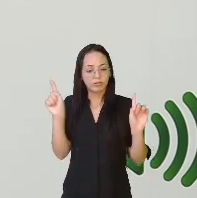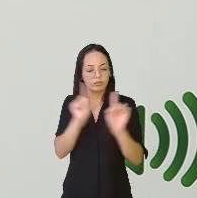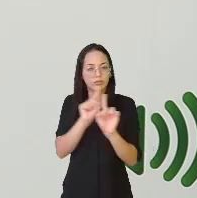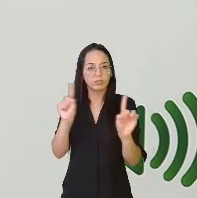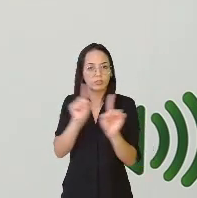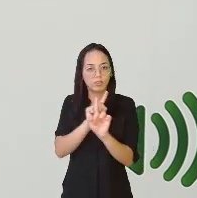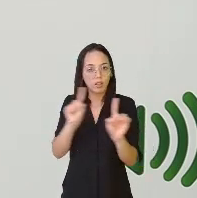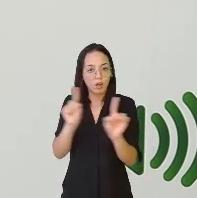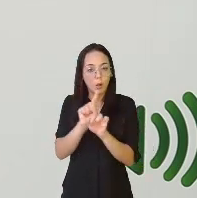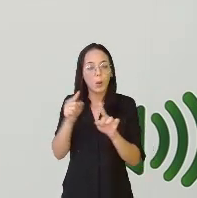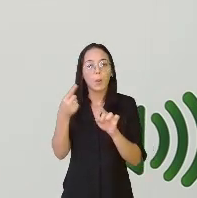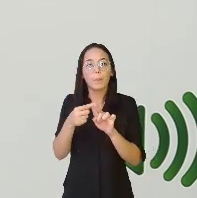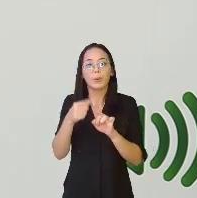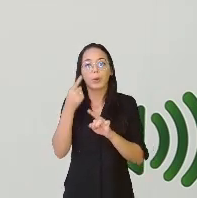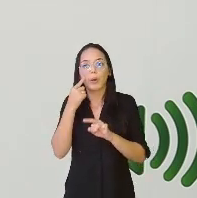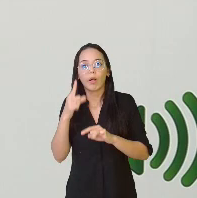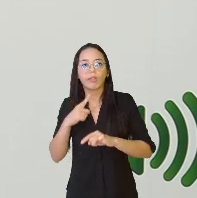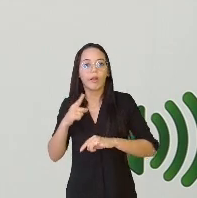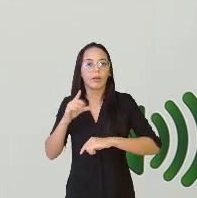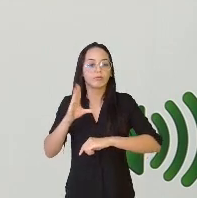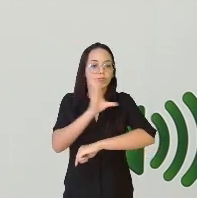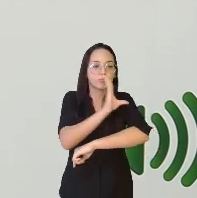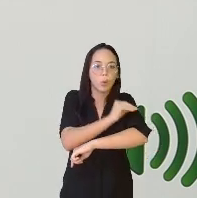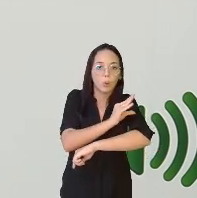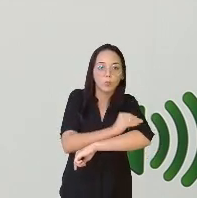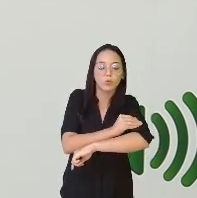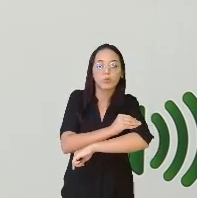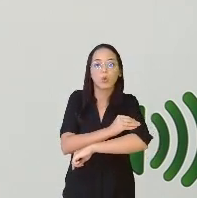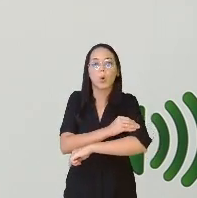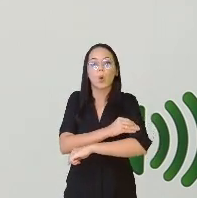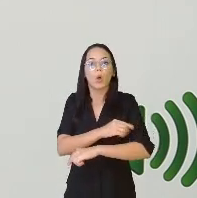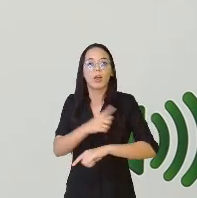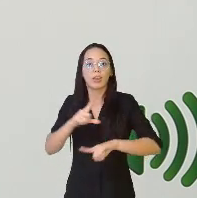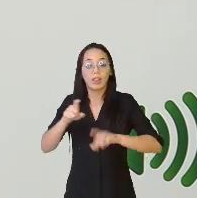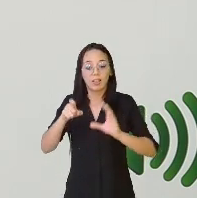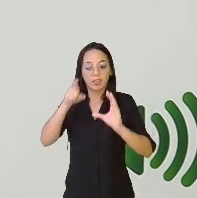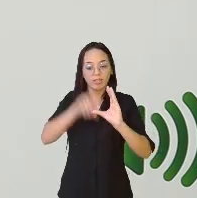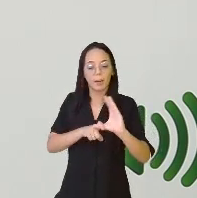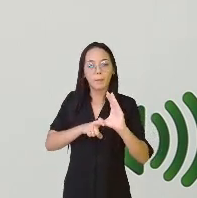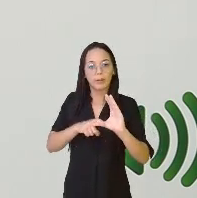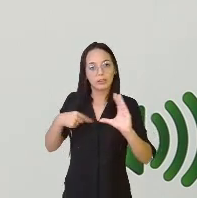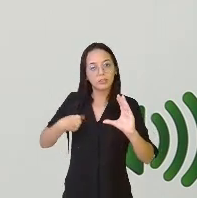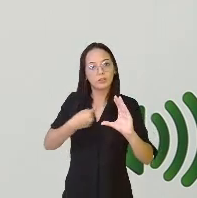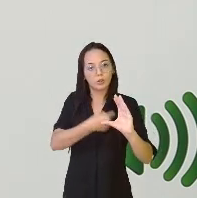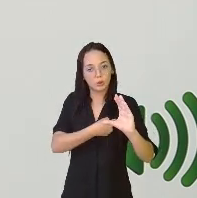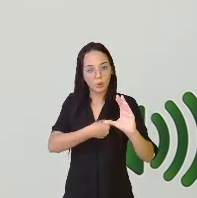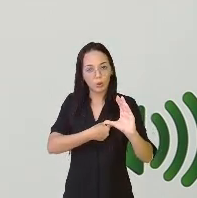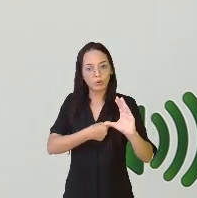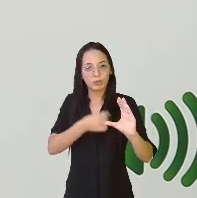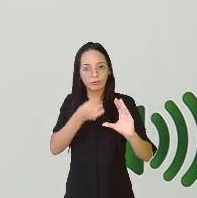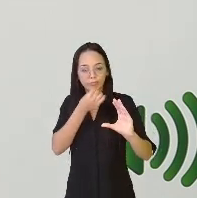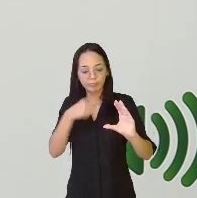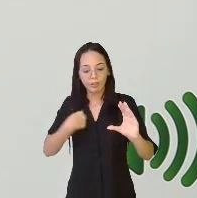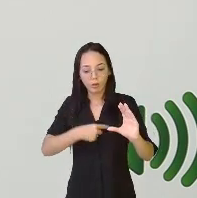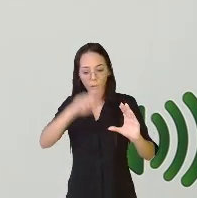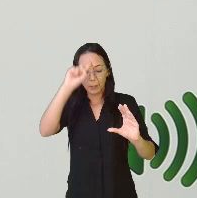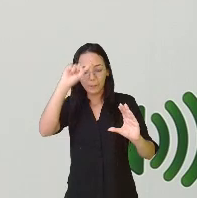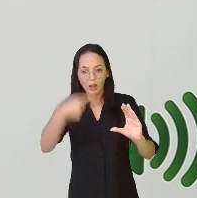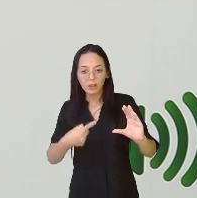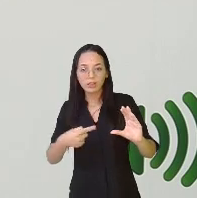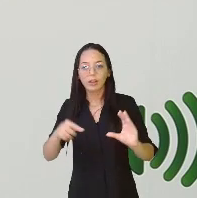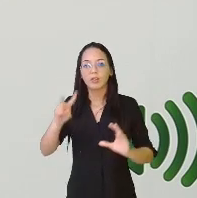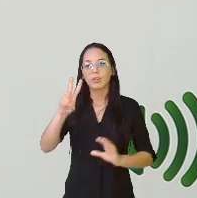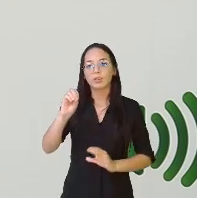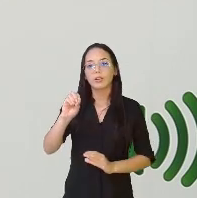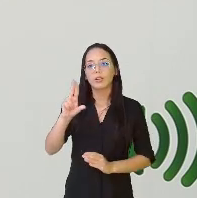disso. A gente tem músculos voluntários, que são aqueles responsáveis por fazer a gente se locomover,